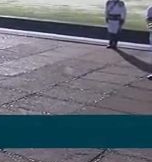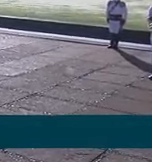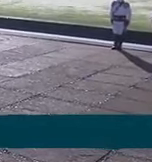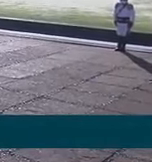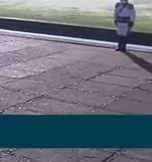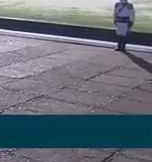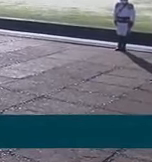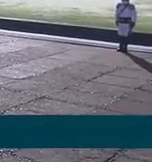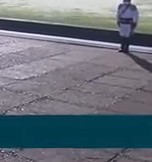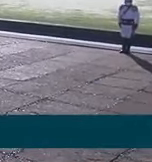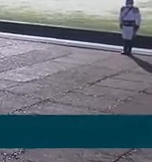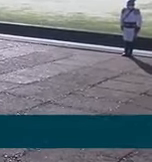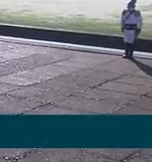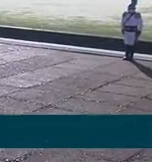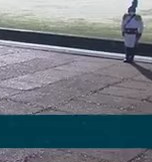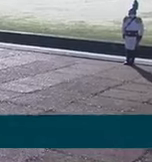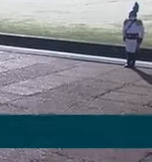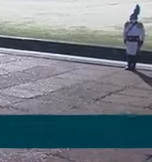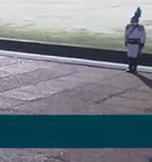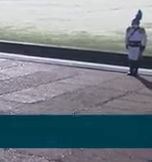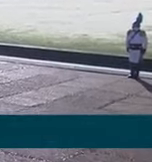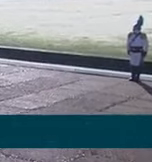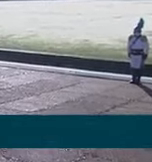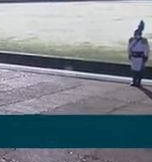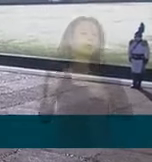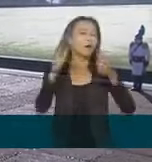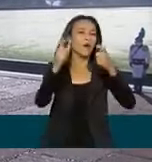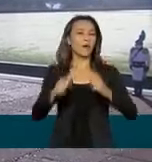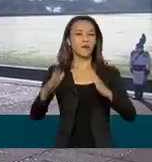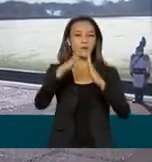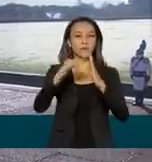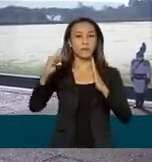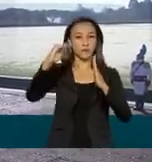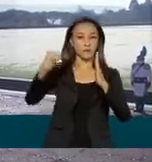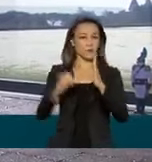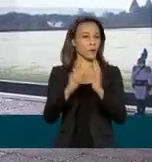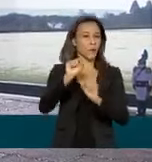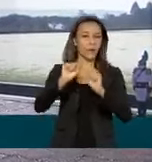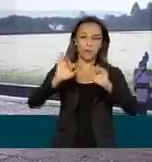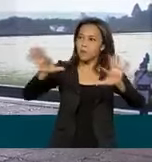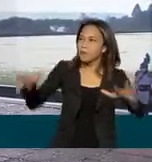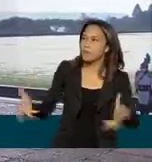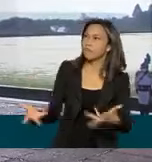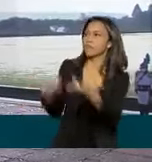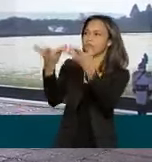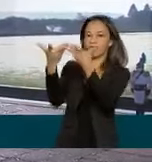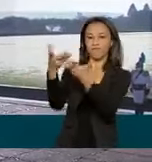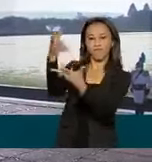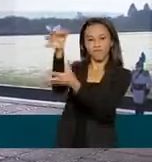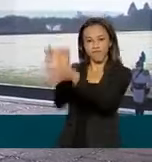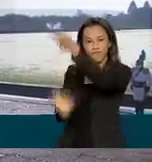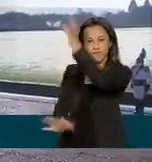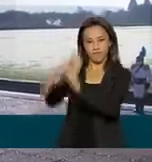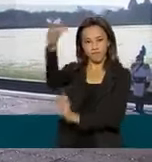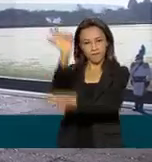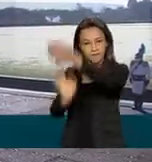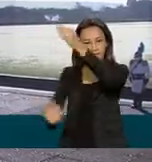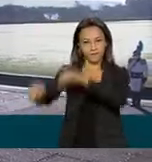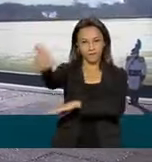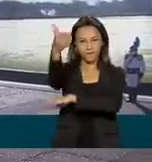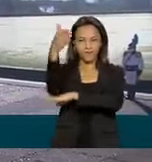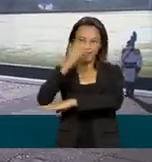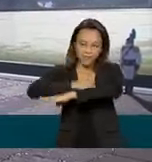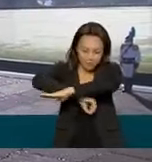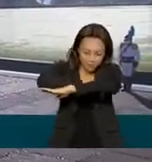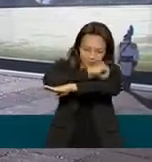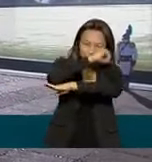Você acompanha aí direto do Palácio da Alvorada essa cerimônia de hasteamento da bandeira, com esse belo amanhecer aí de Brasília, essa bela